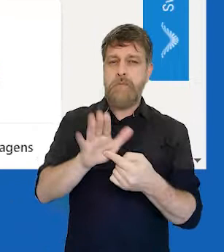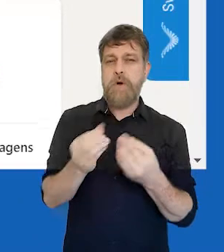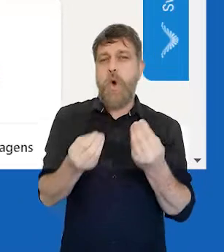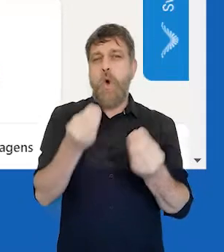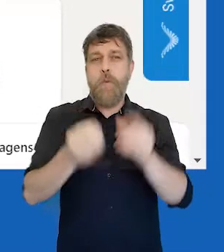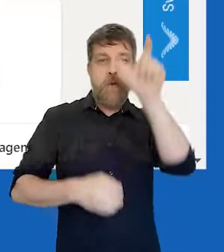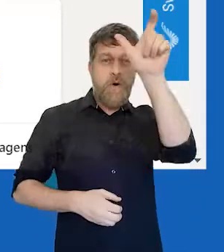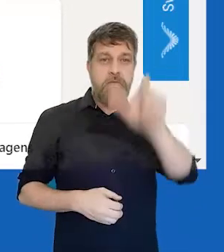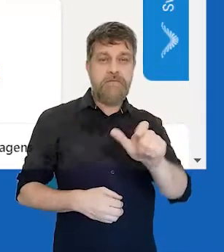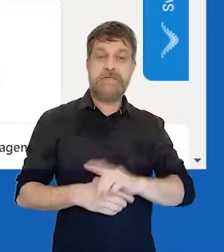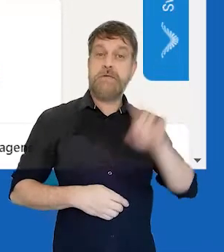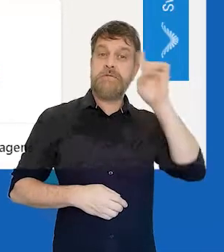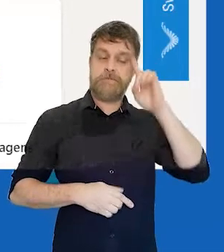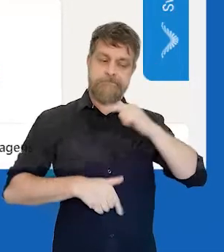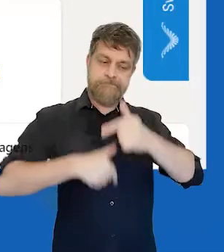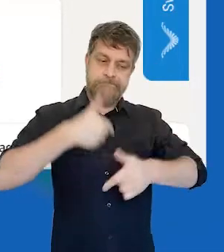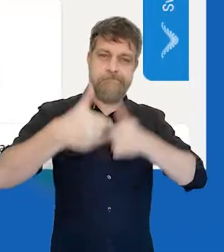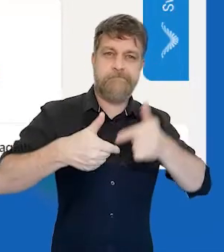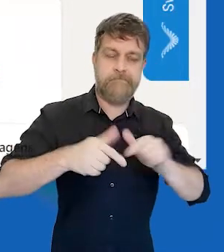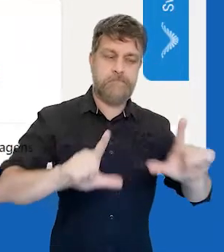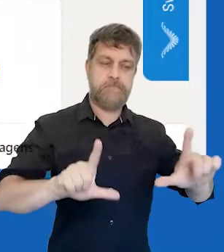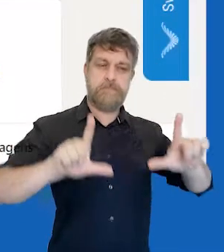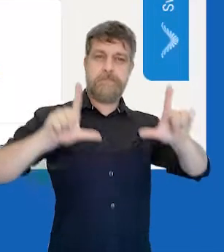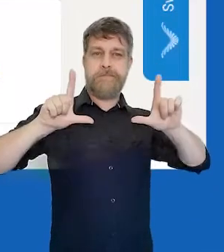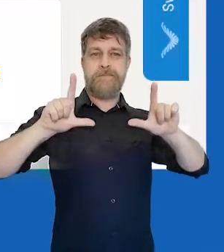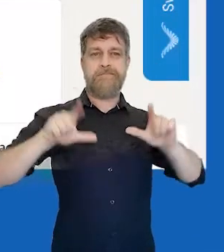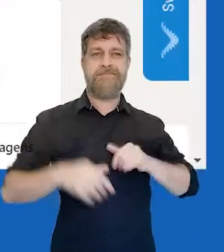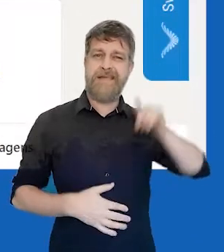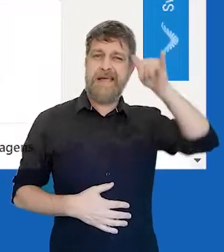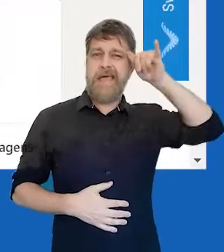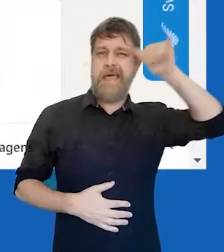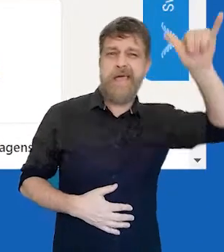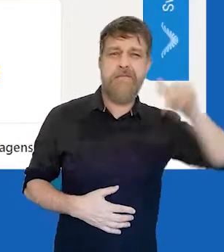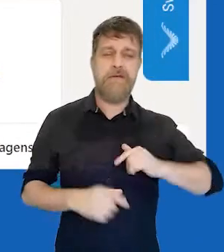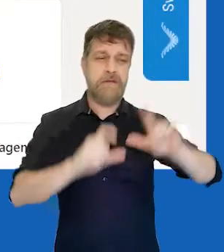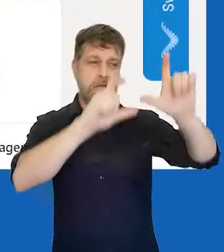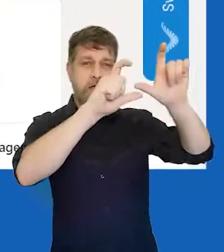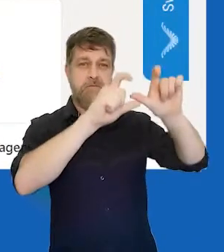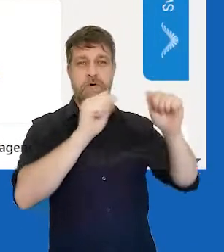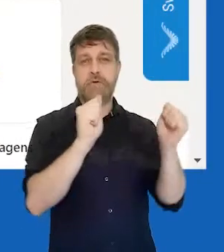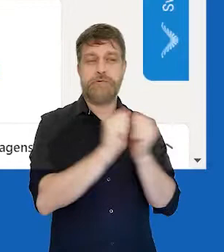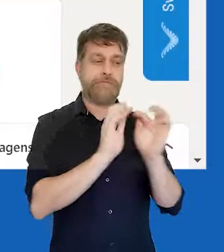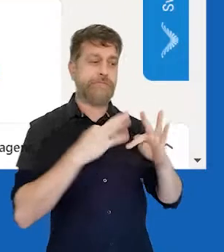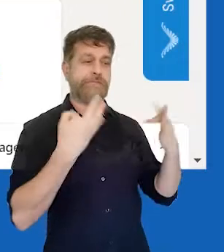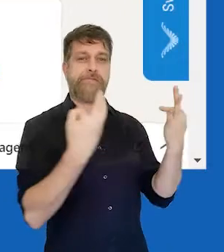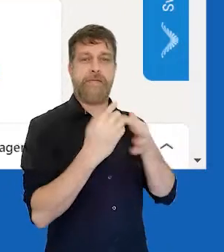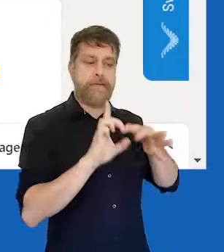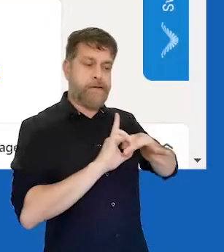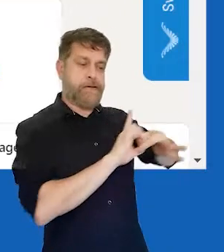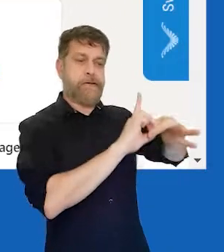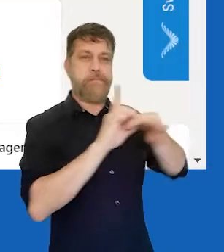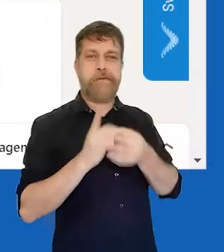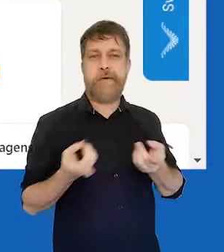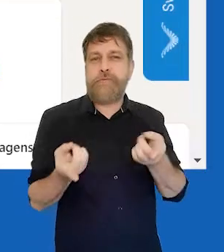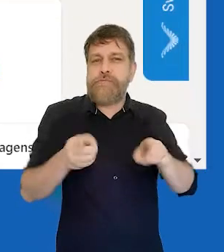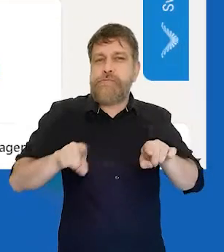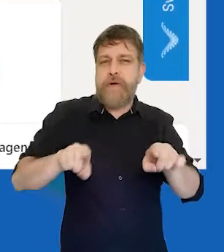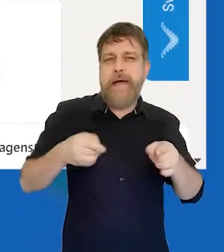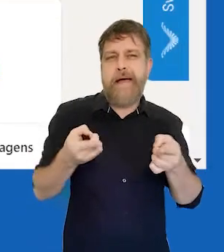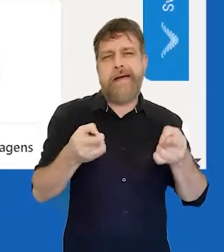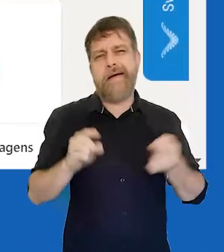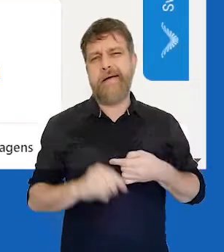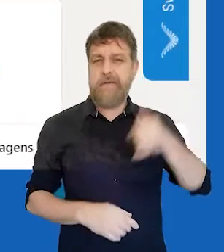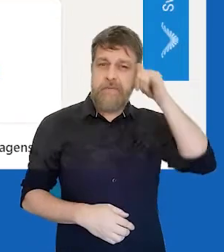vocês mais voltada para o dia a dia no trabalho então por favor não hesite em fotos com seus familiares foto do churrasco da família